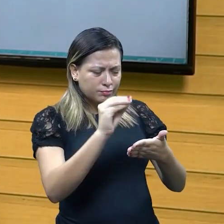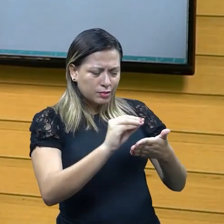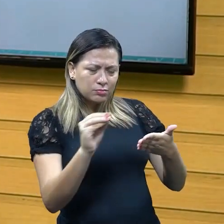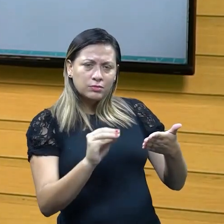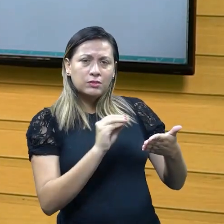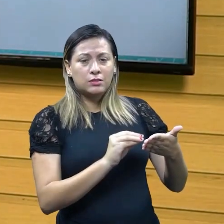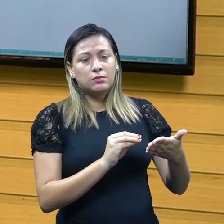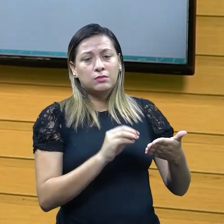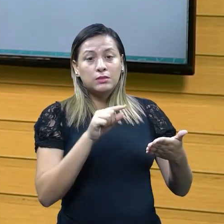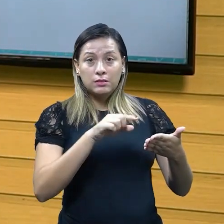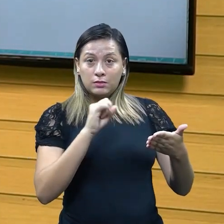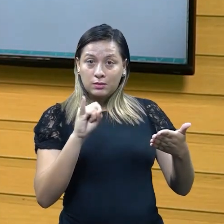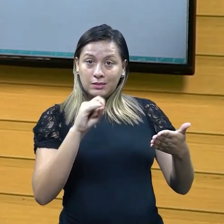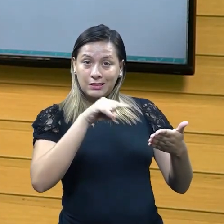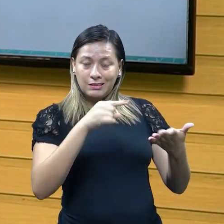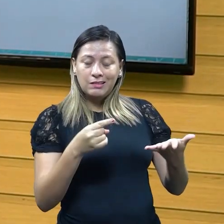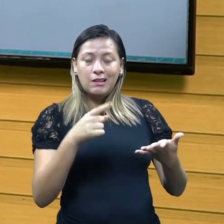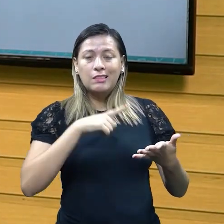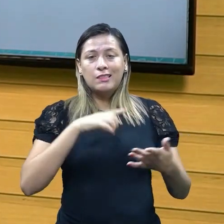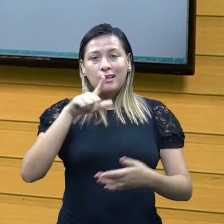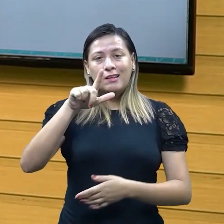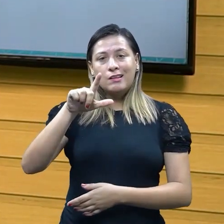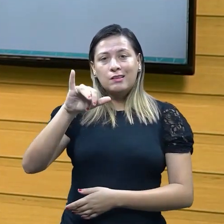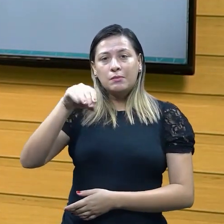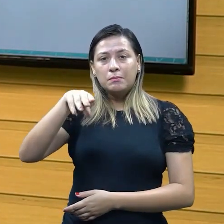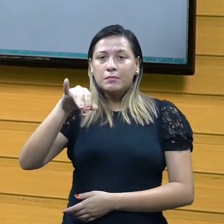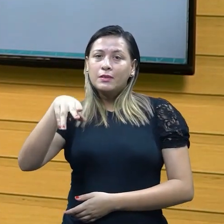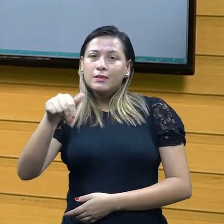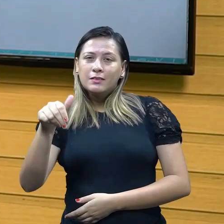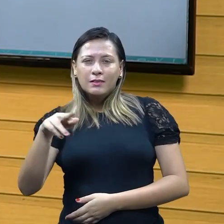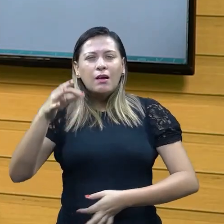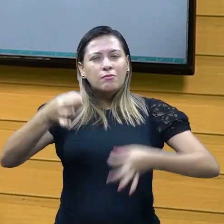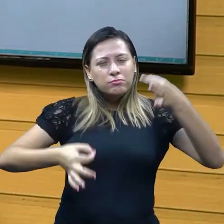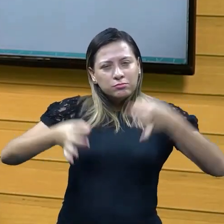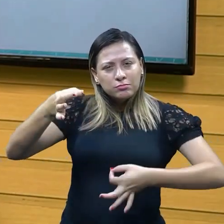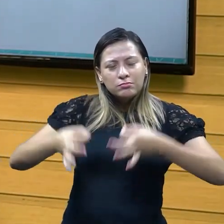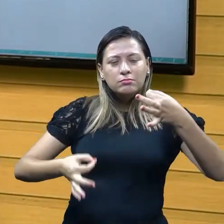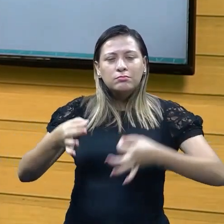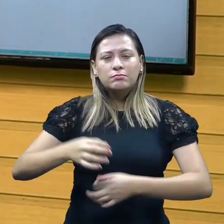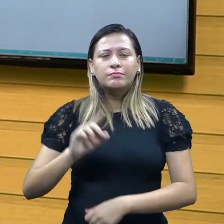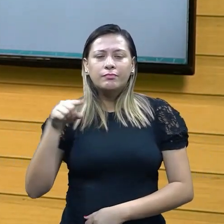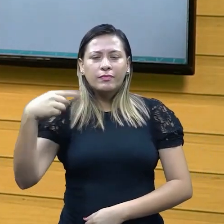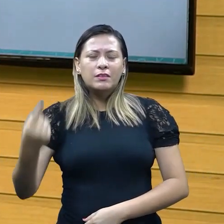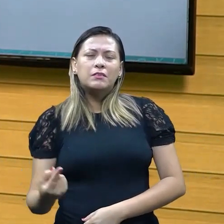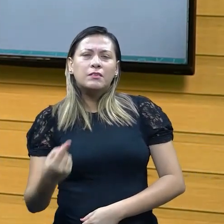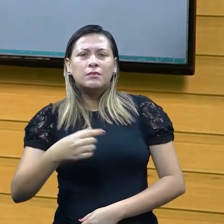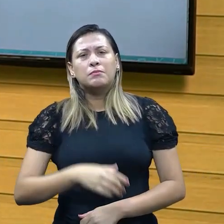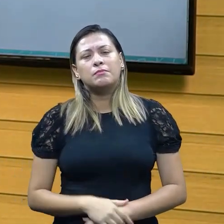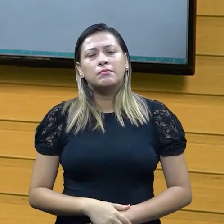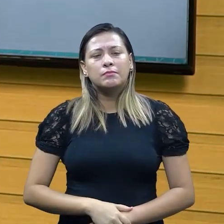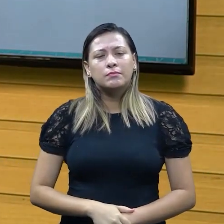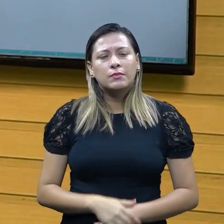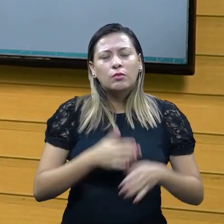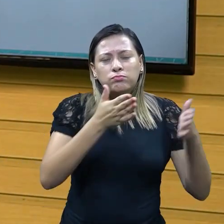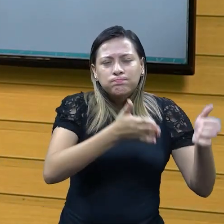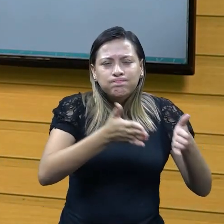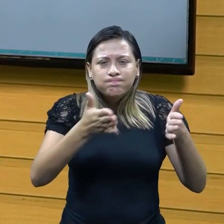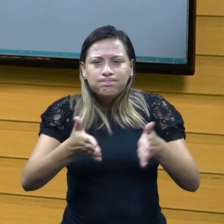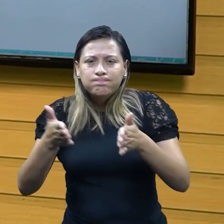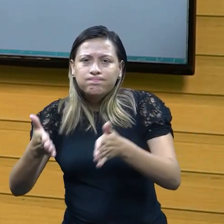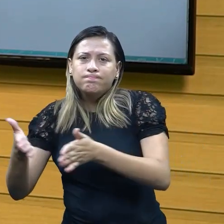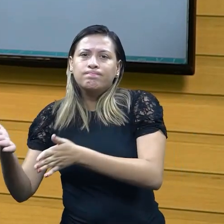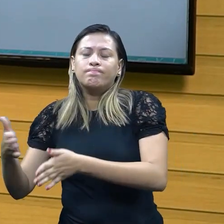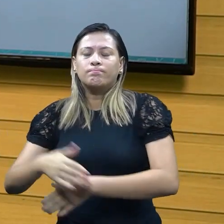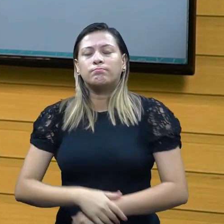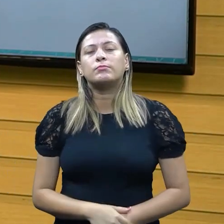faz? Se tiver alguma liminar, ele vai julgar a liminar, depois ele vai fazer a citação e assim sucessivamente